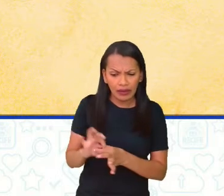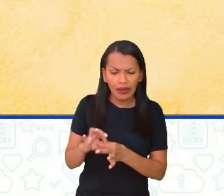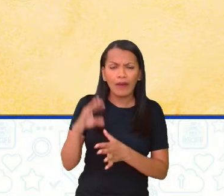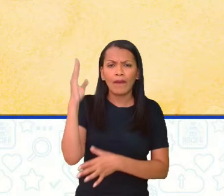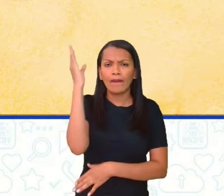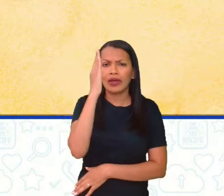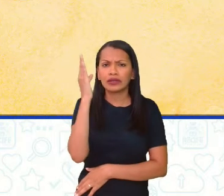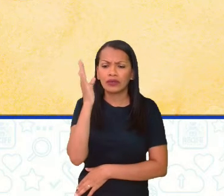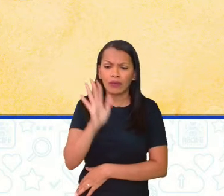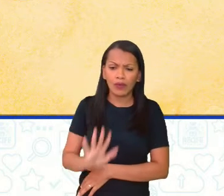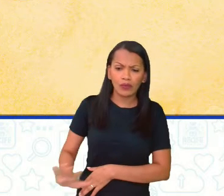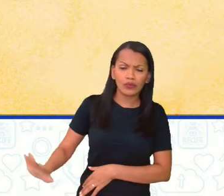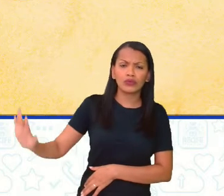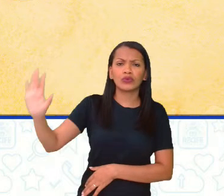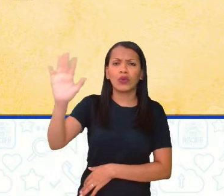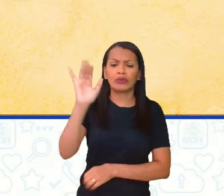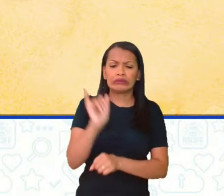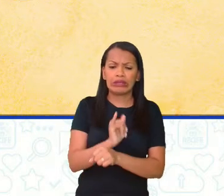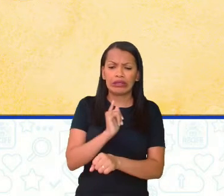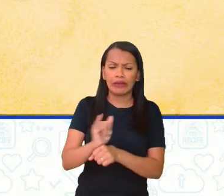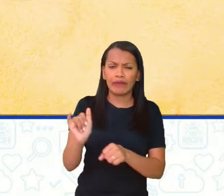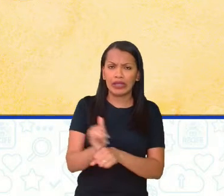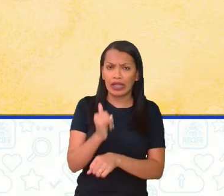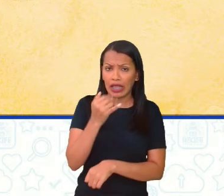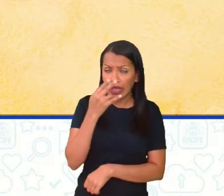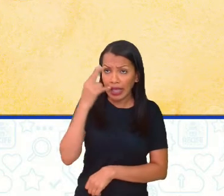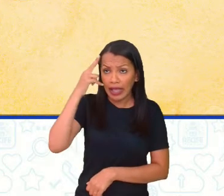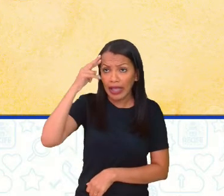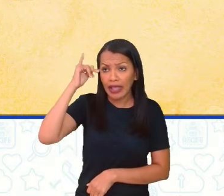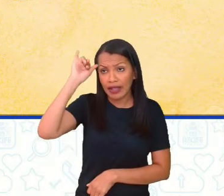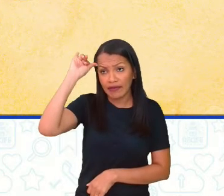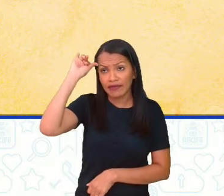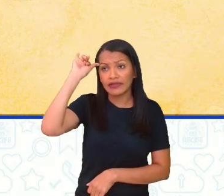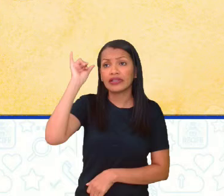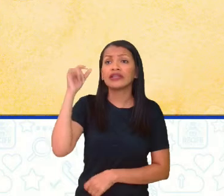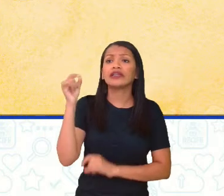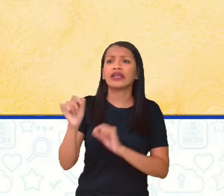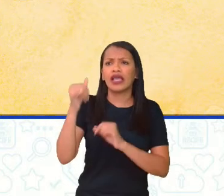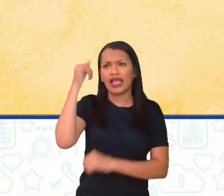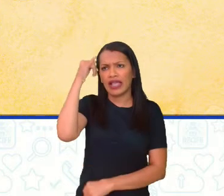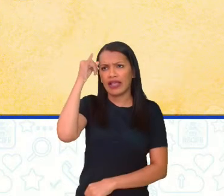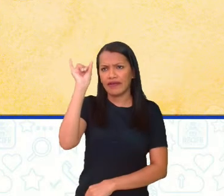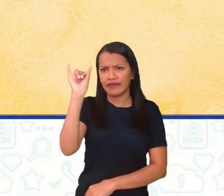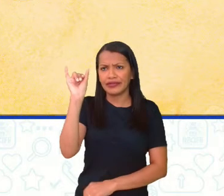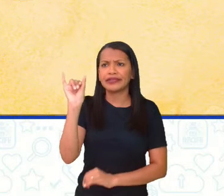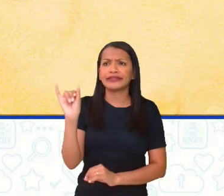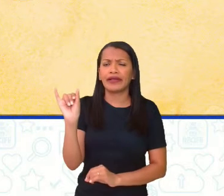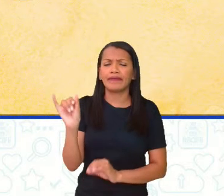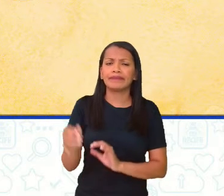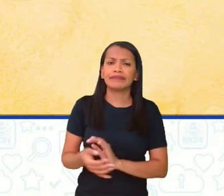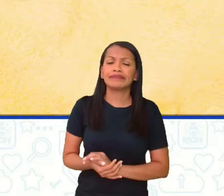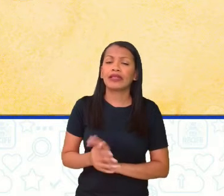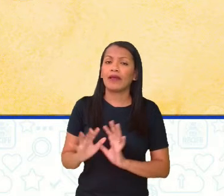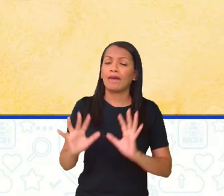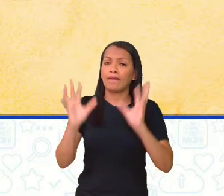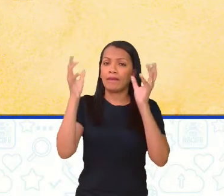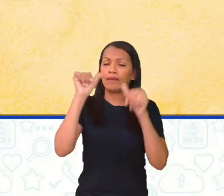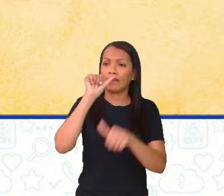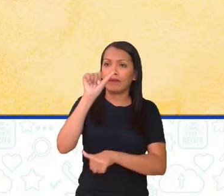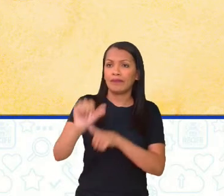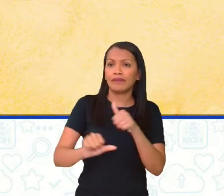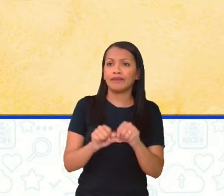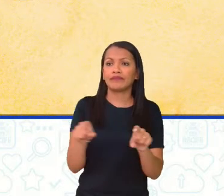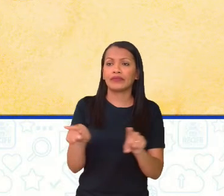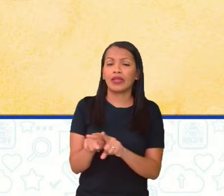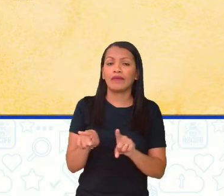um todo. E depois o 13.3, melhorar a educação, aumentar a conscientização e a capacidade humana